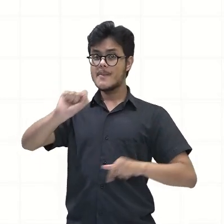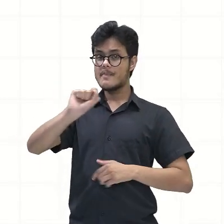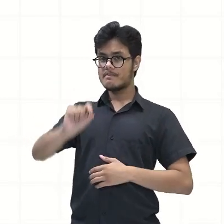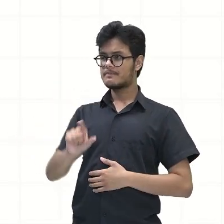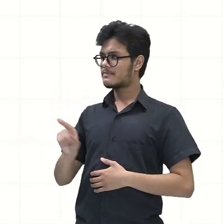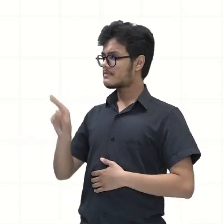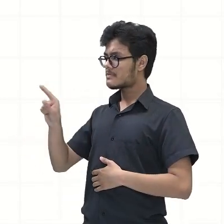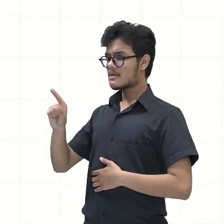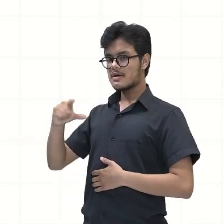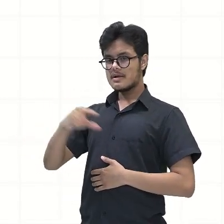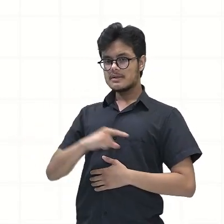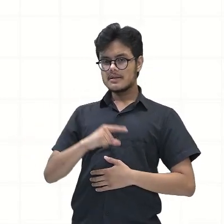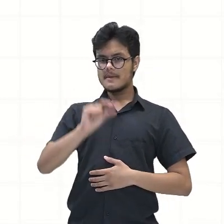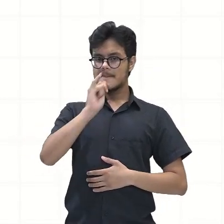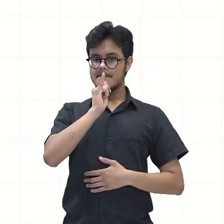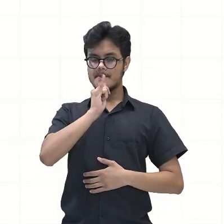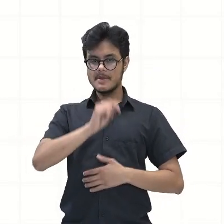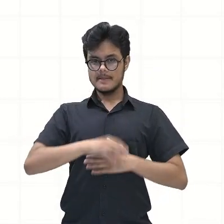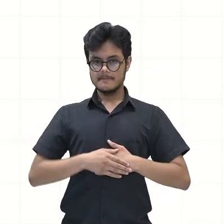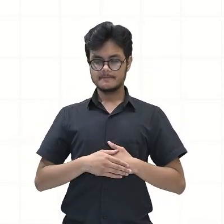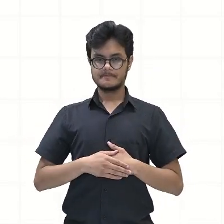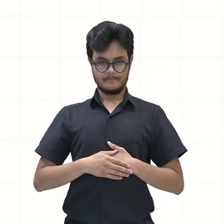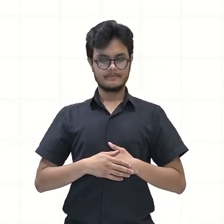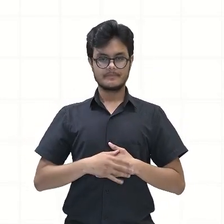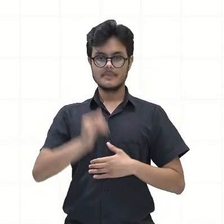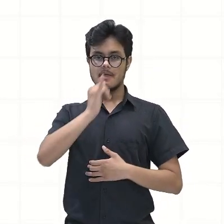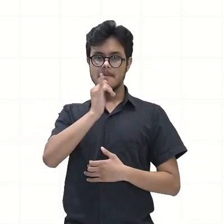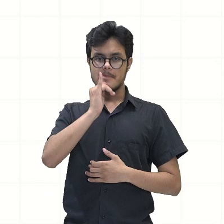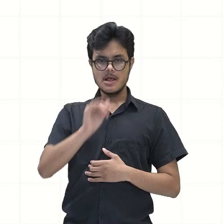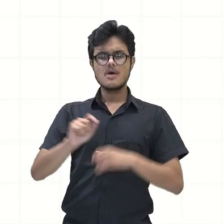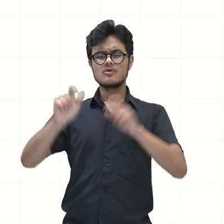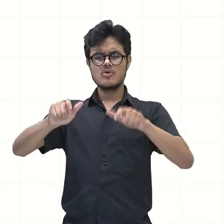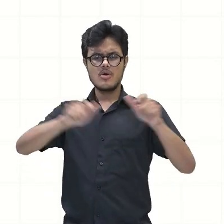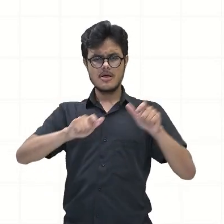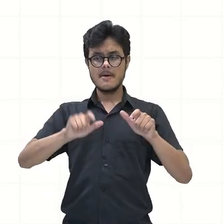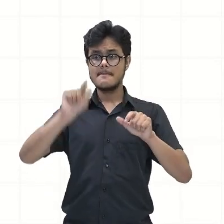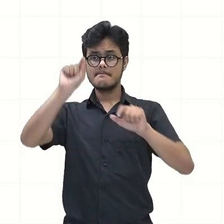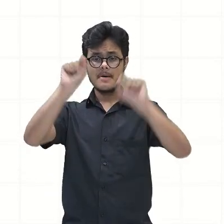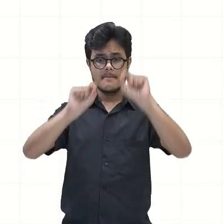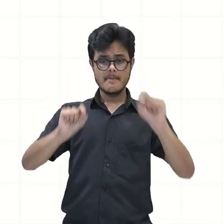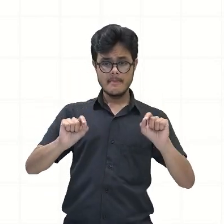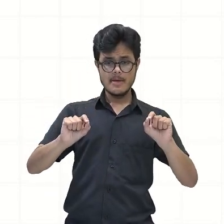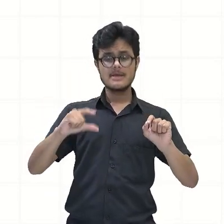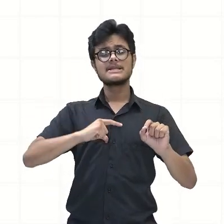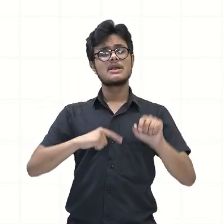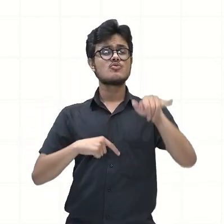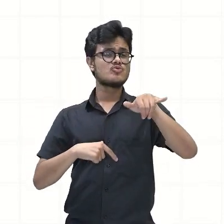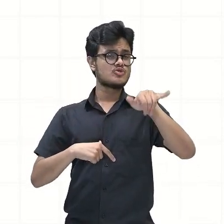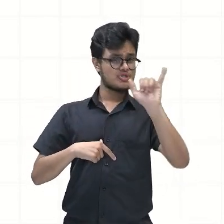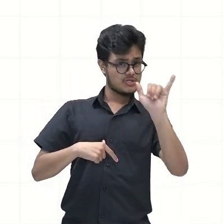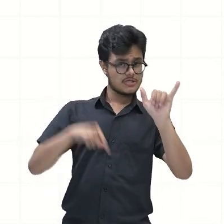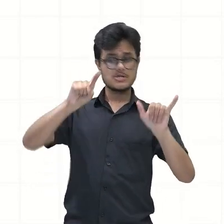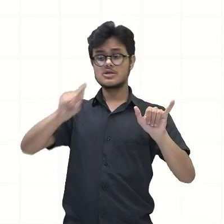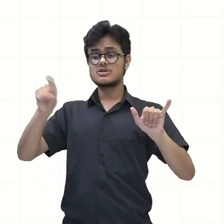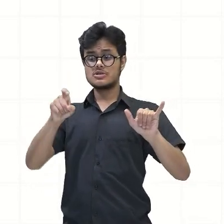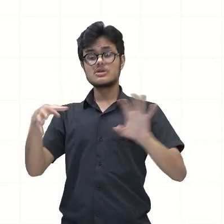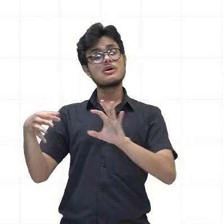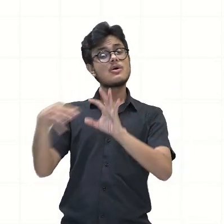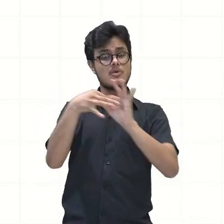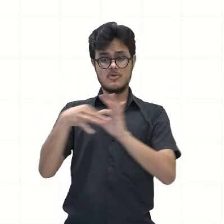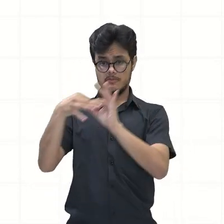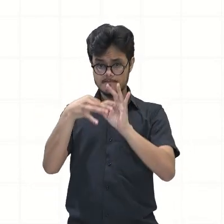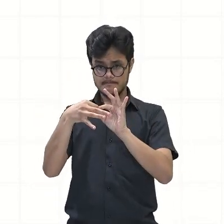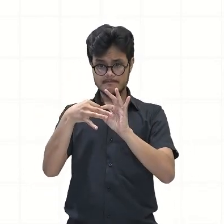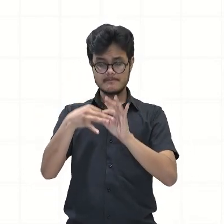cada ponto pode ser identificado por um par ordenado. Então, nós temos aqui o